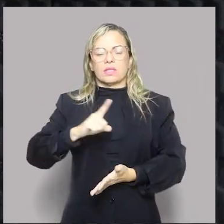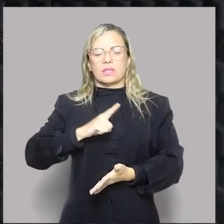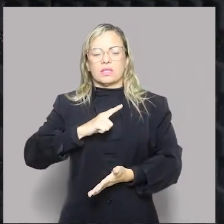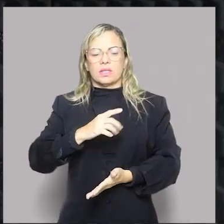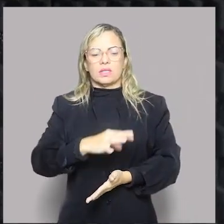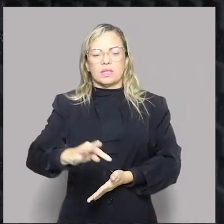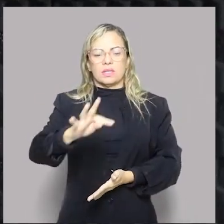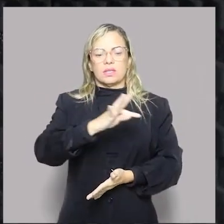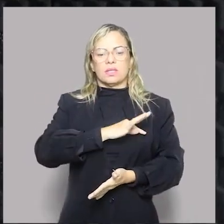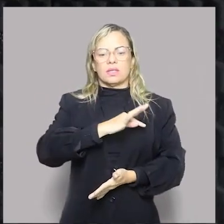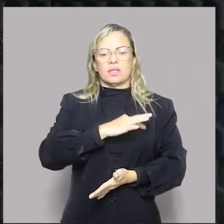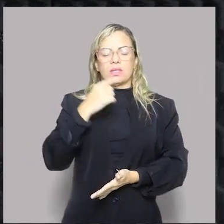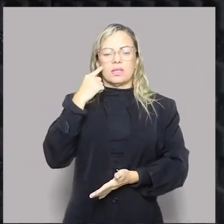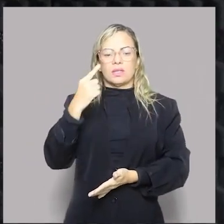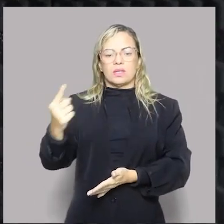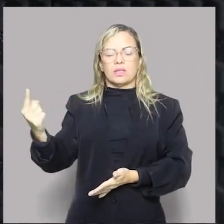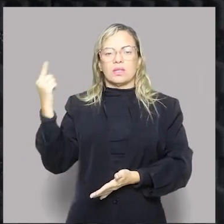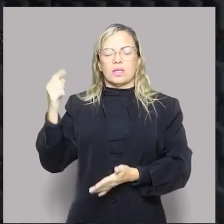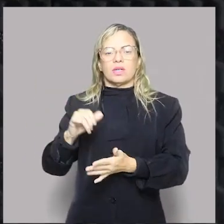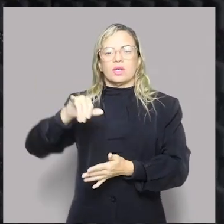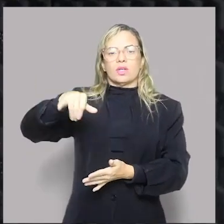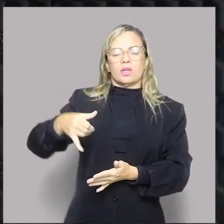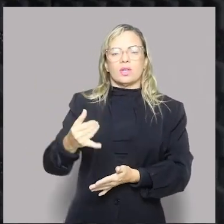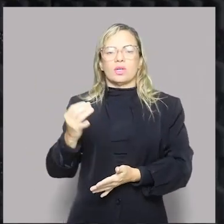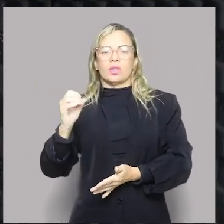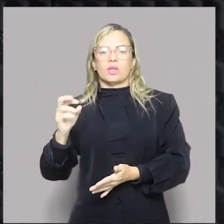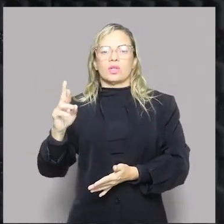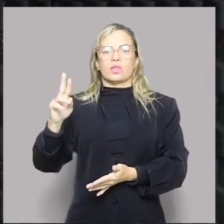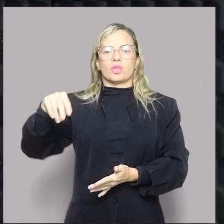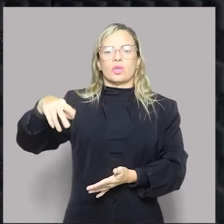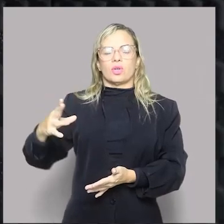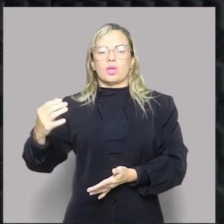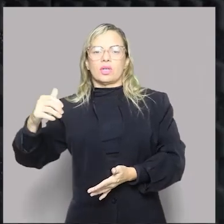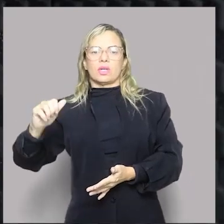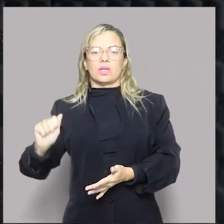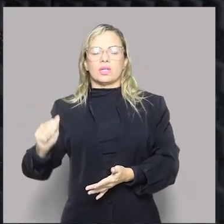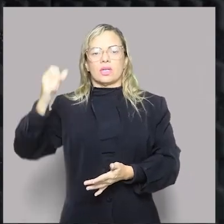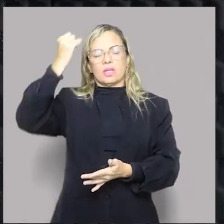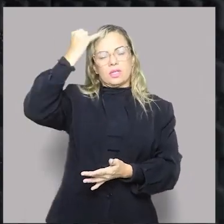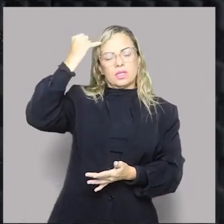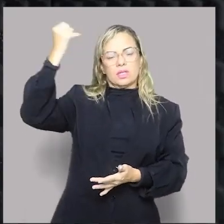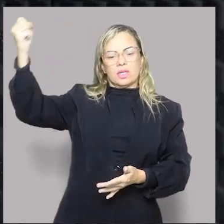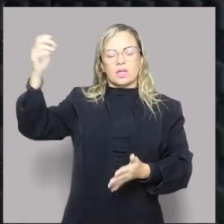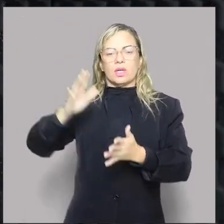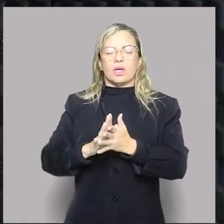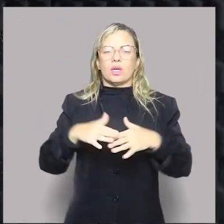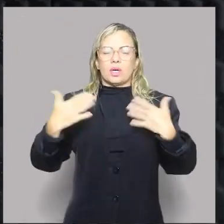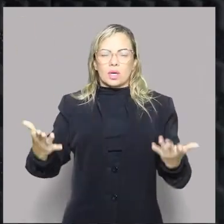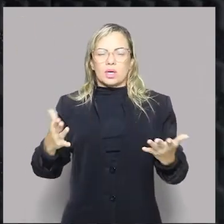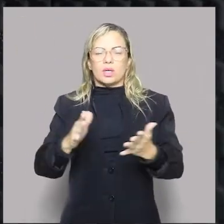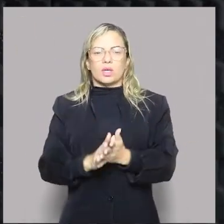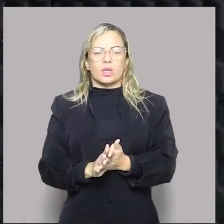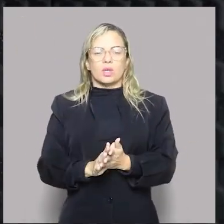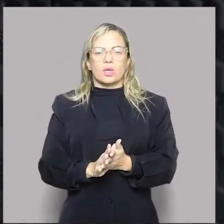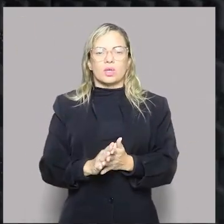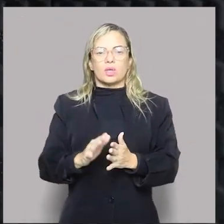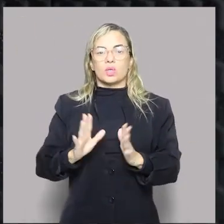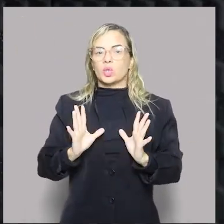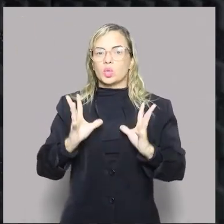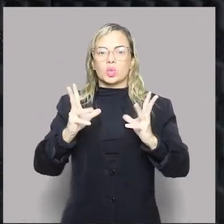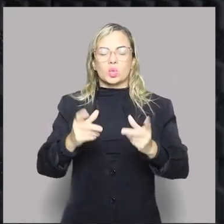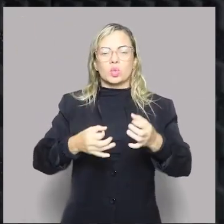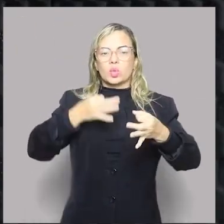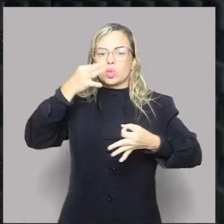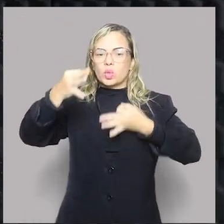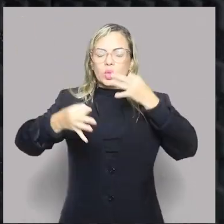para uma produção de qualidade. E não. O mais importante é você ter consistência argumentativa, é você aprender a justificar esses